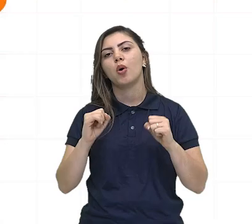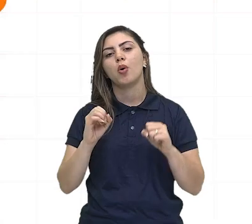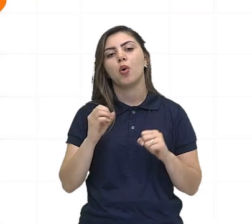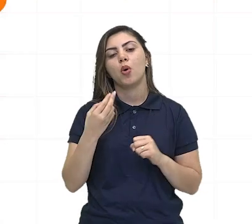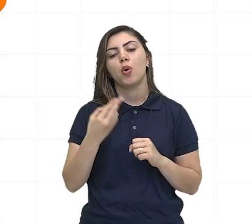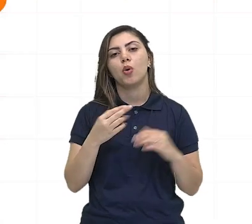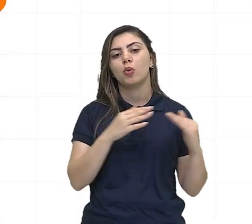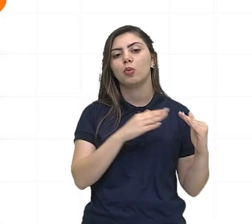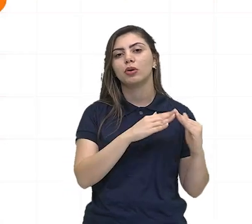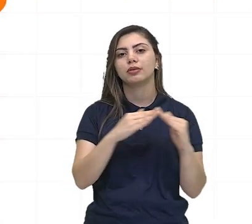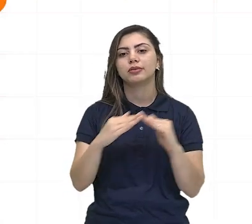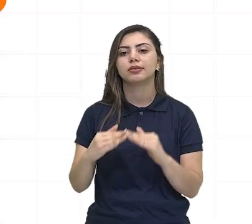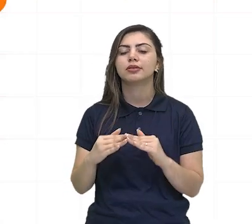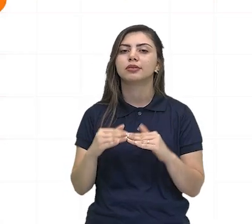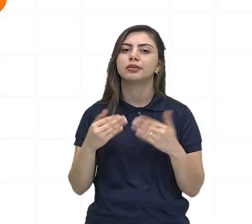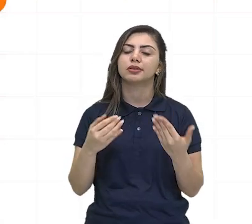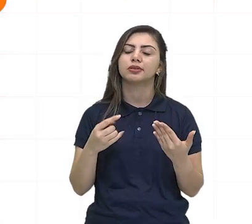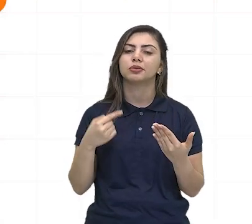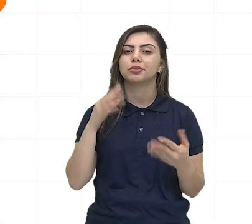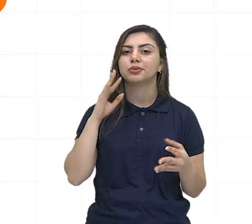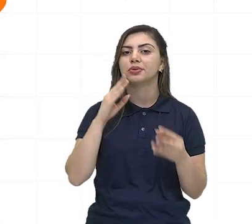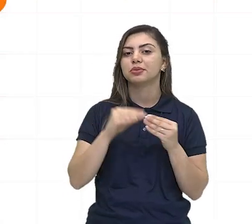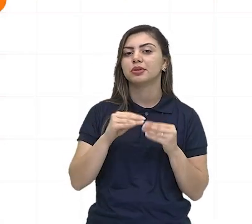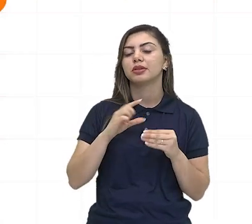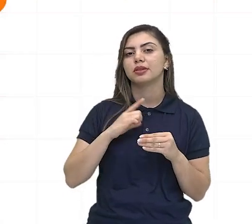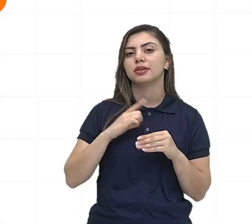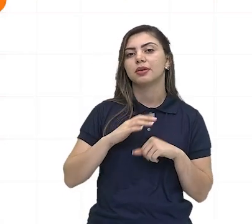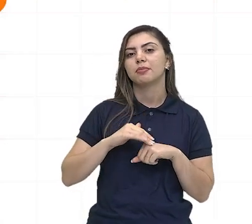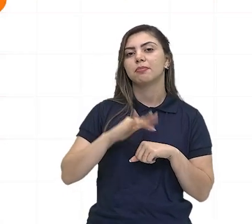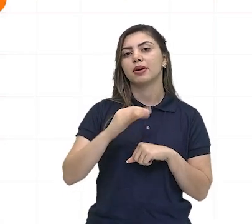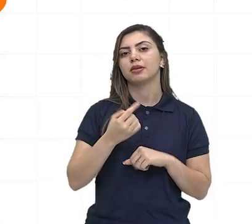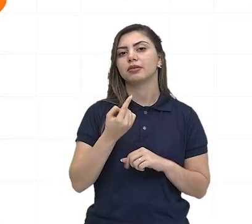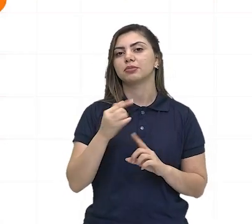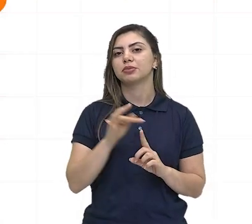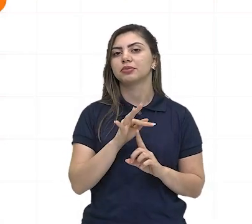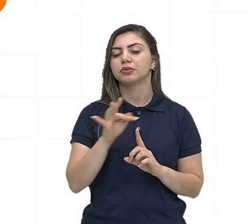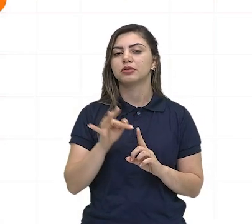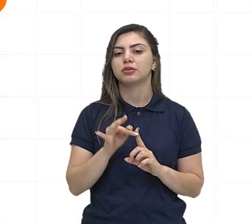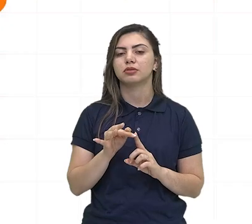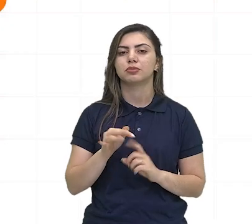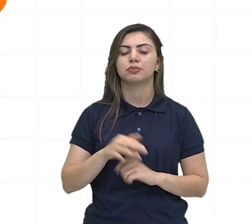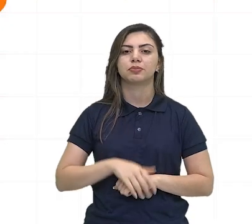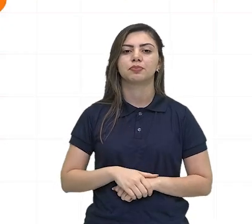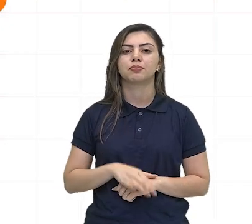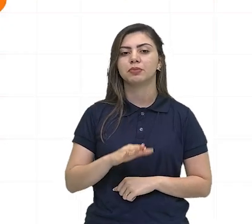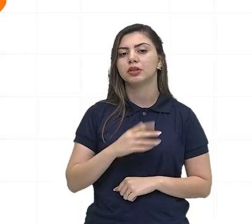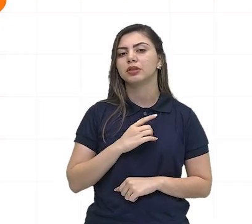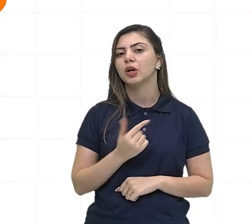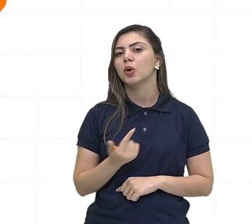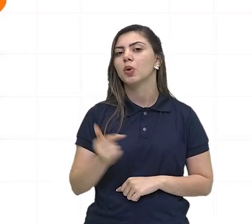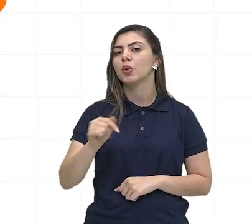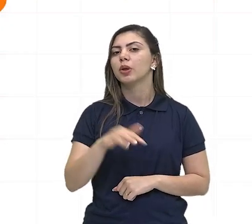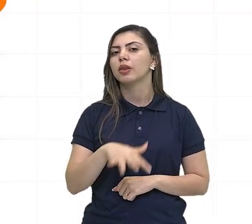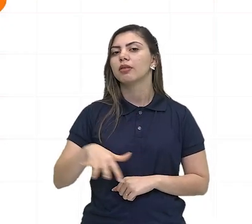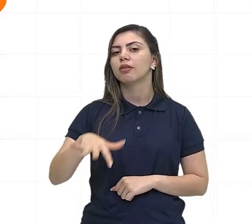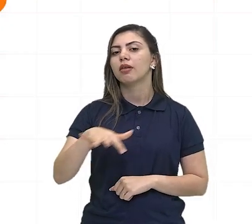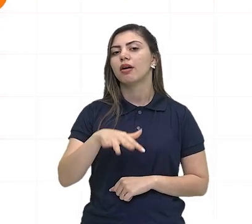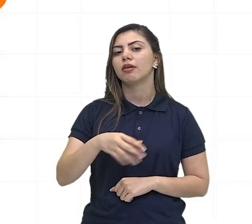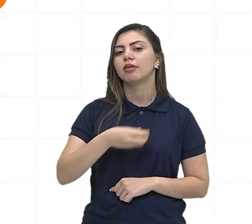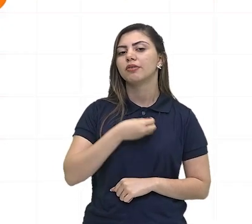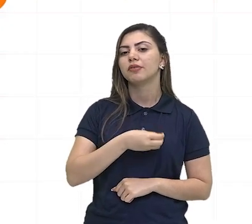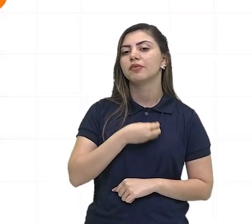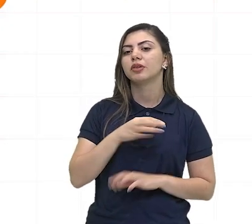residenciais, esse bairro ali ele tem mais de uma função. Um outro lugar de vivência são os